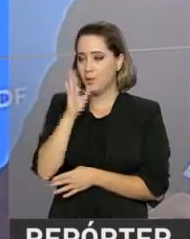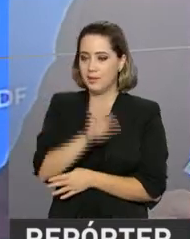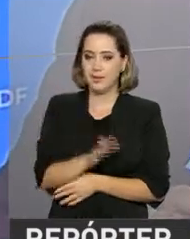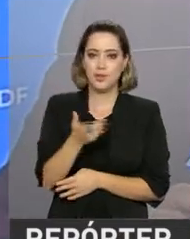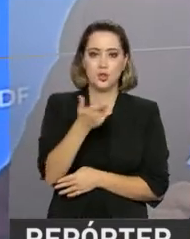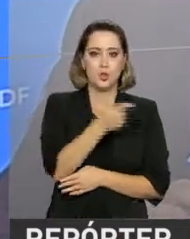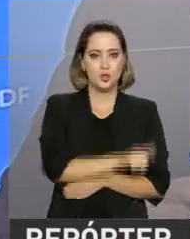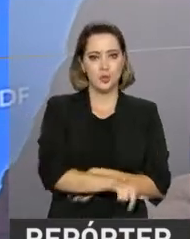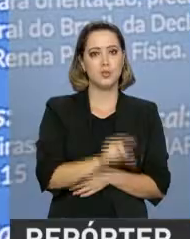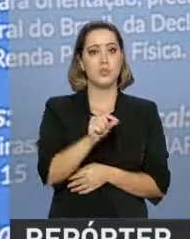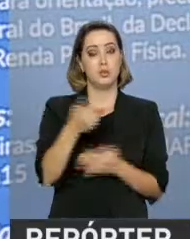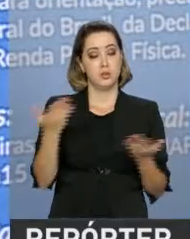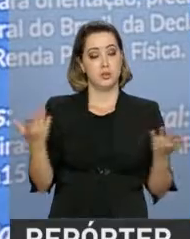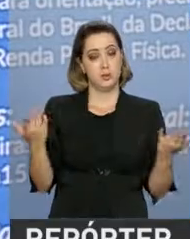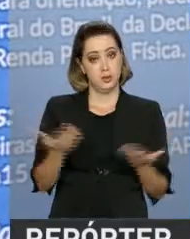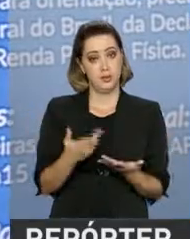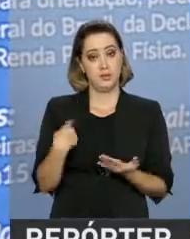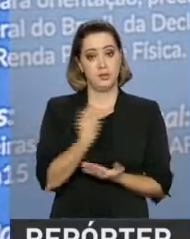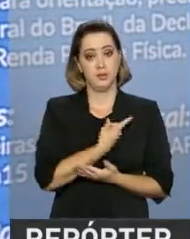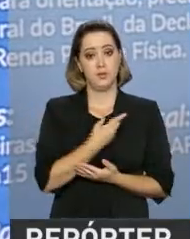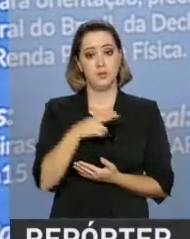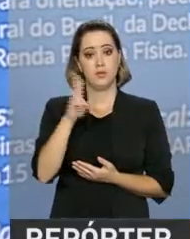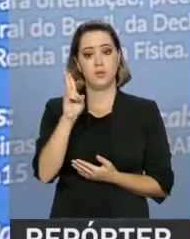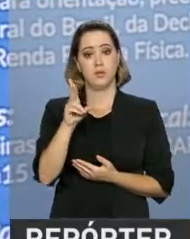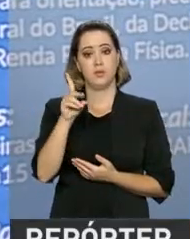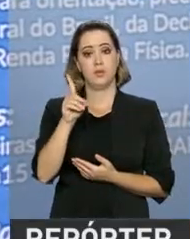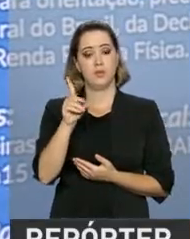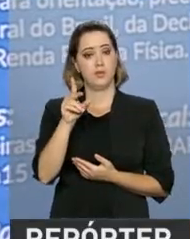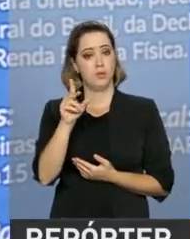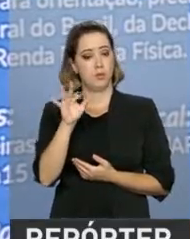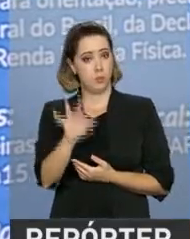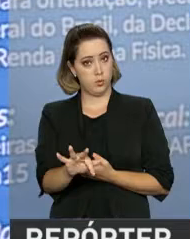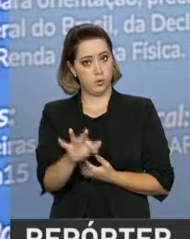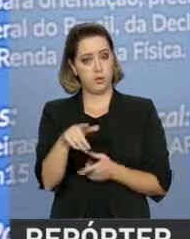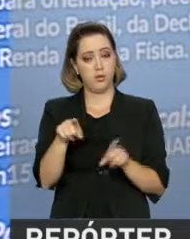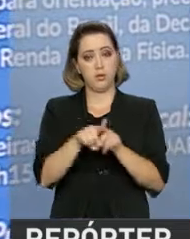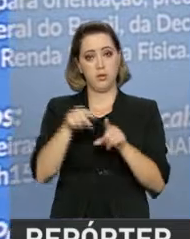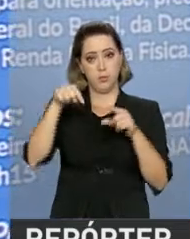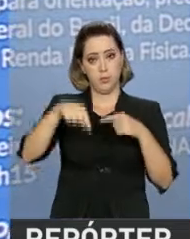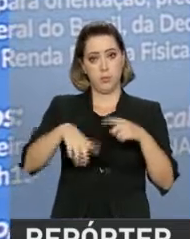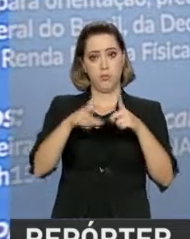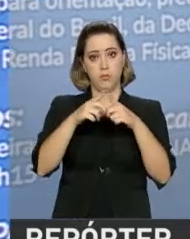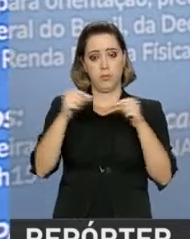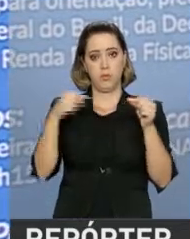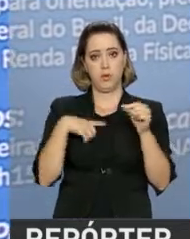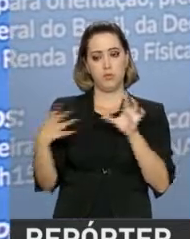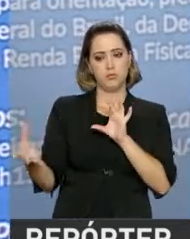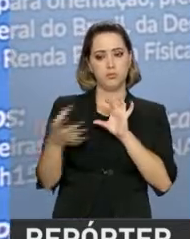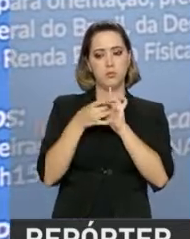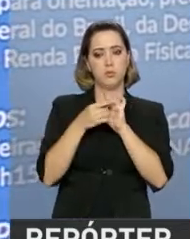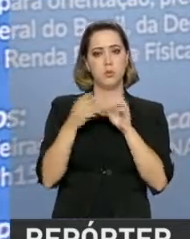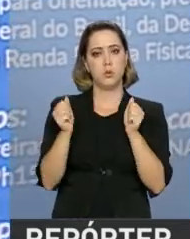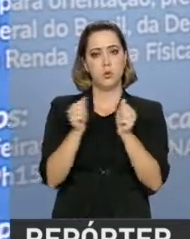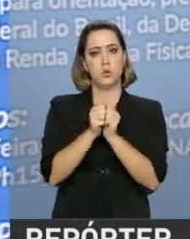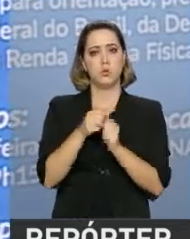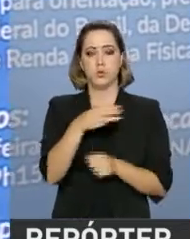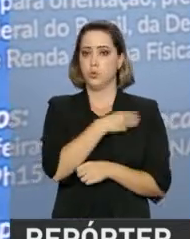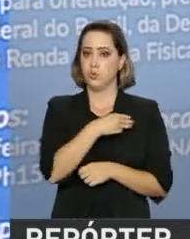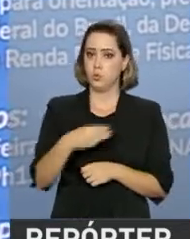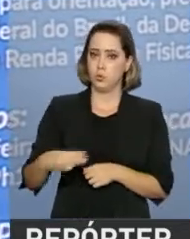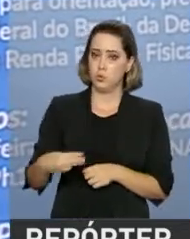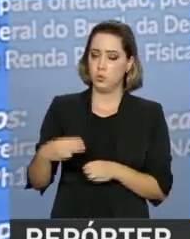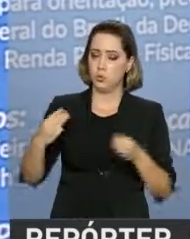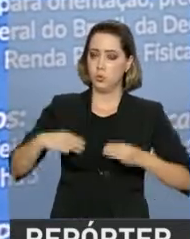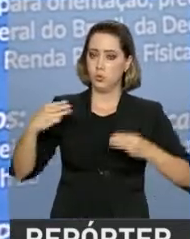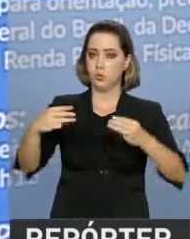Roberto. Mais uma vez estamos aqui no Centro Universitário em Brasília, onde tem uma parceria com o Ministério da Fazenda e a Receita